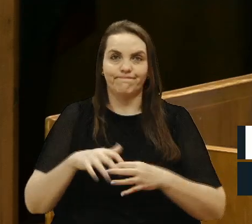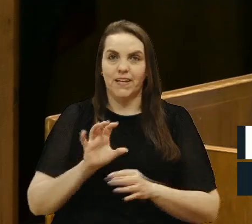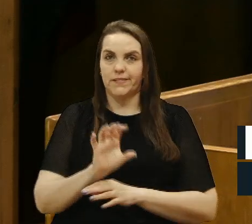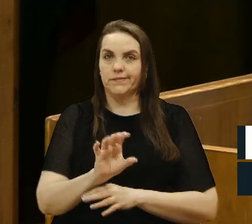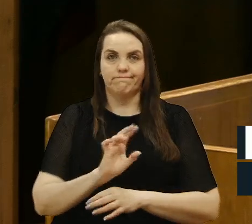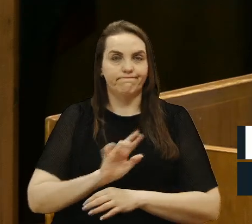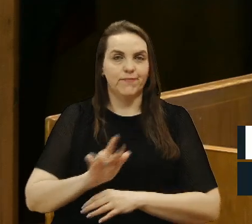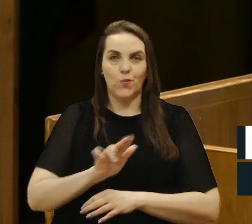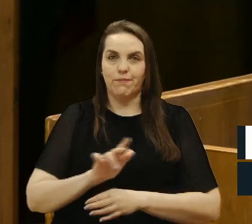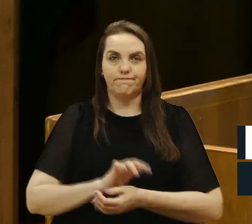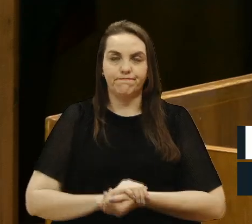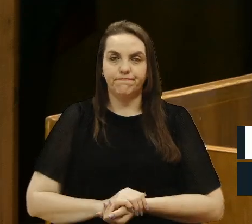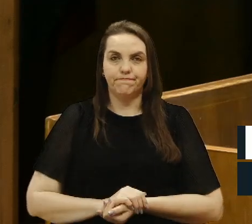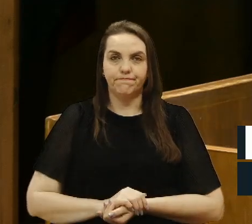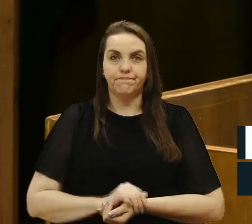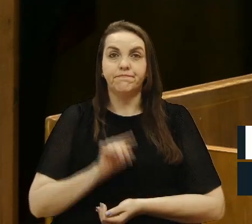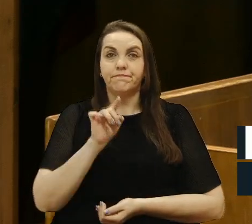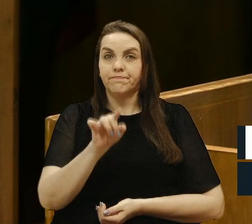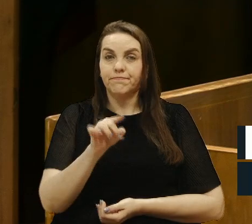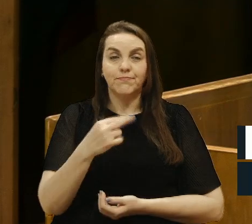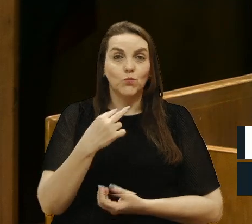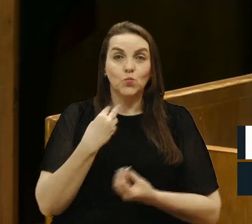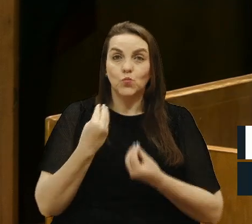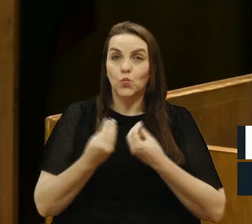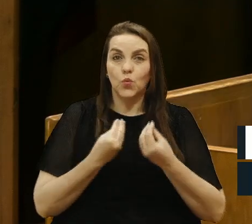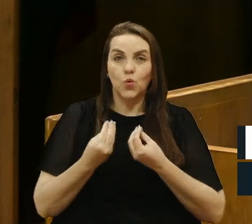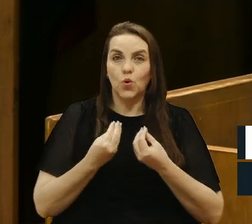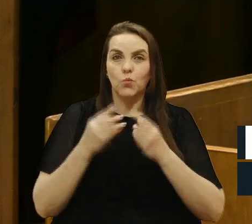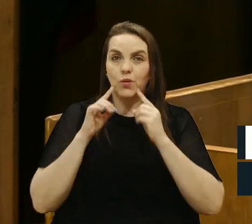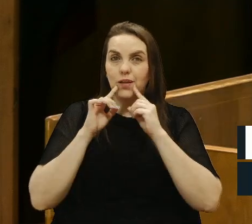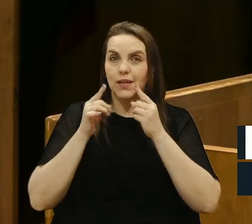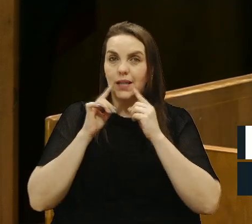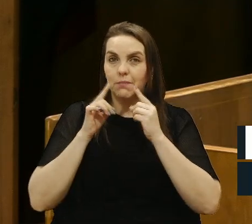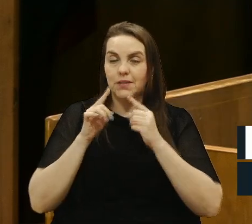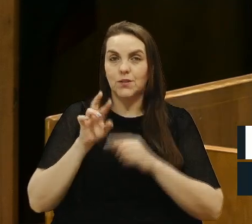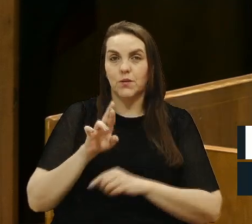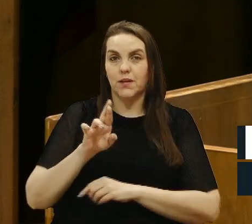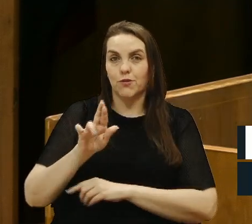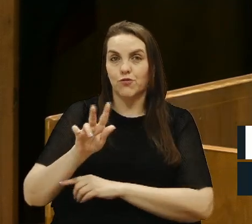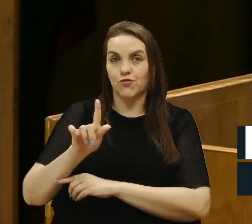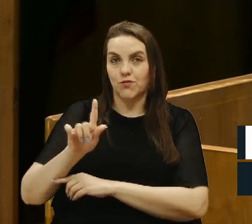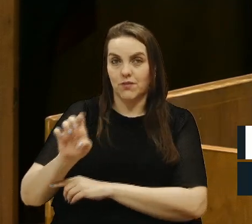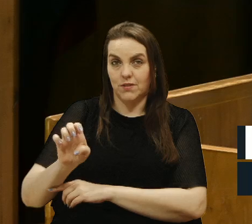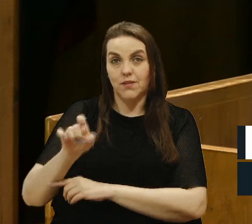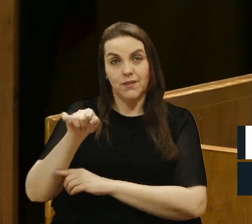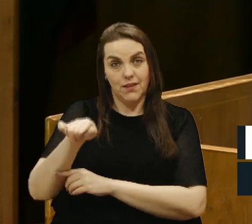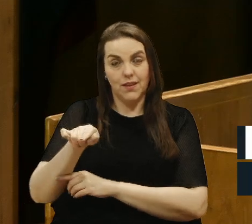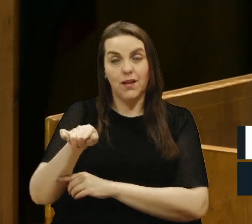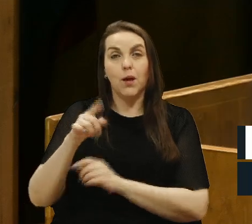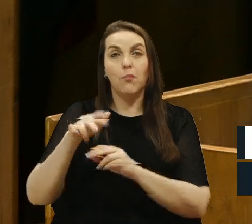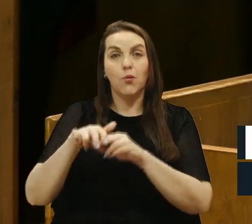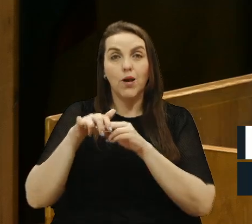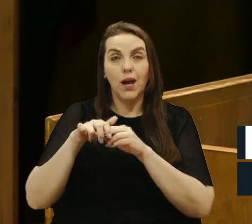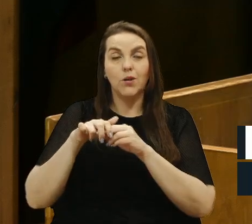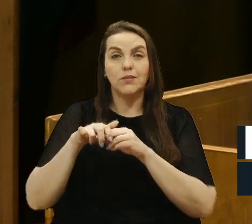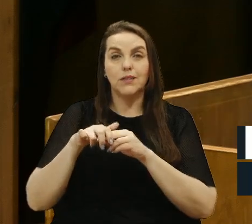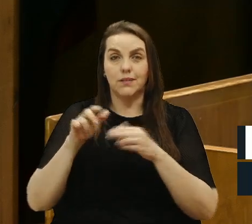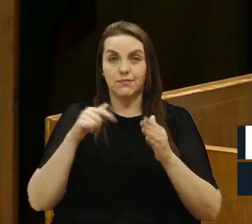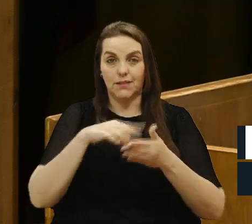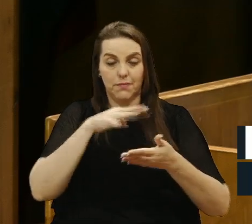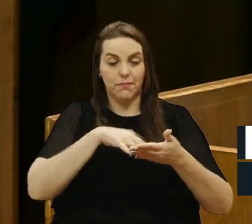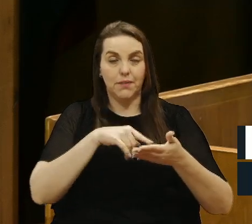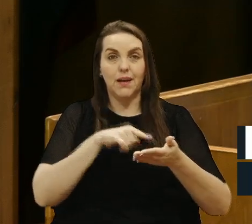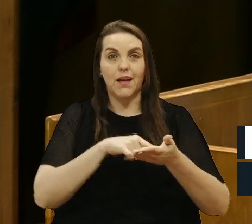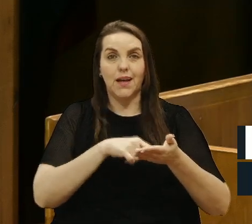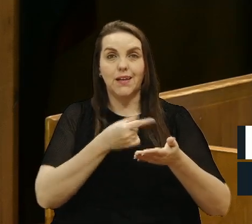funciona. Você não tem como reclamar para a RGE, tá? Por causa do custo da